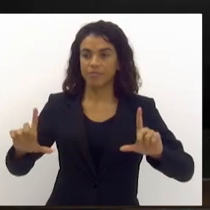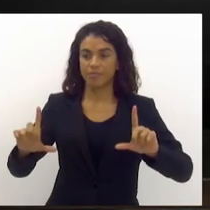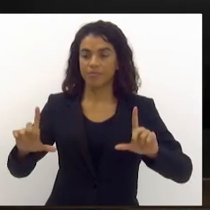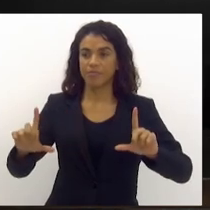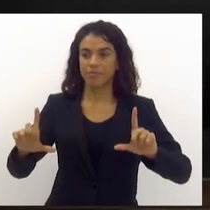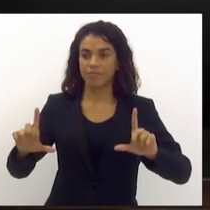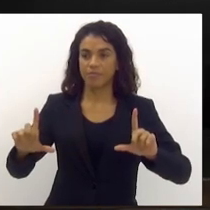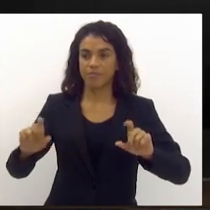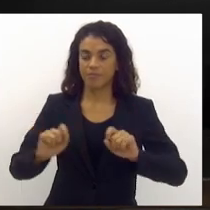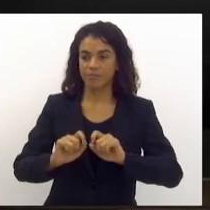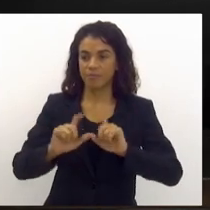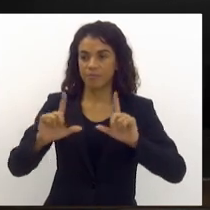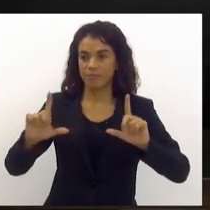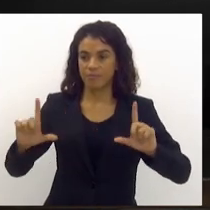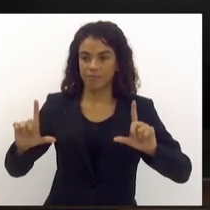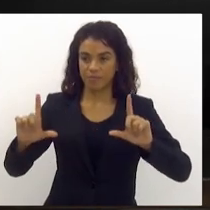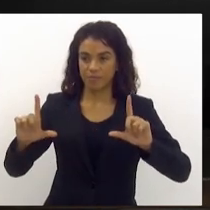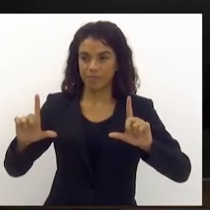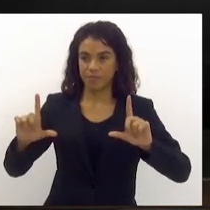Painel.